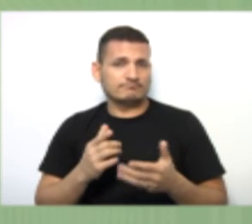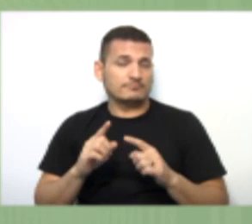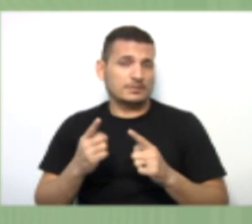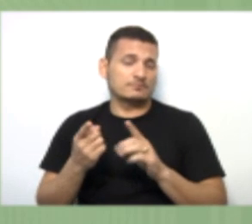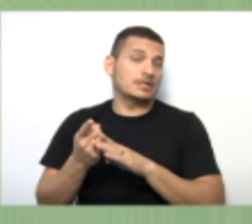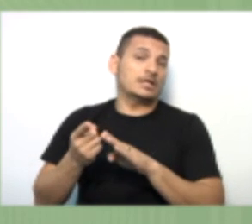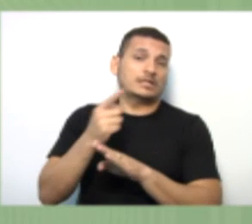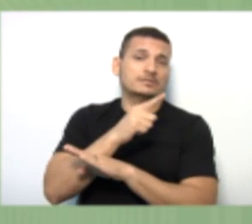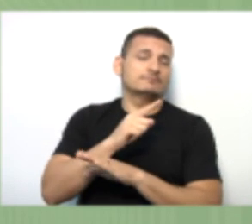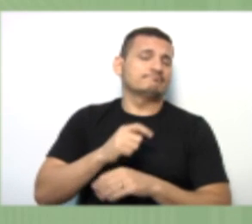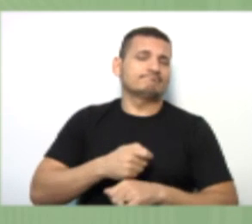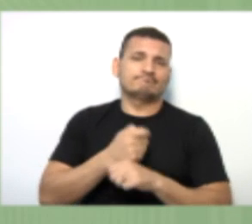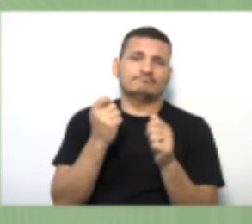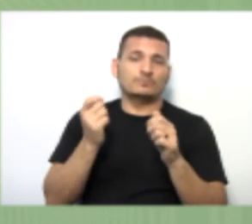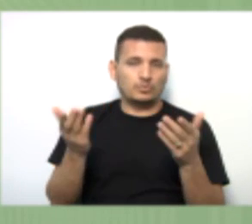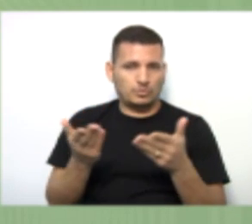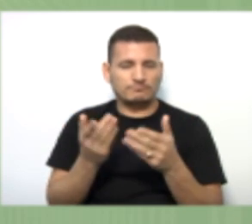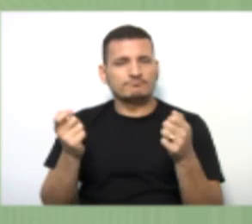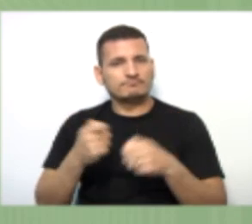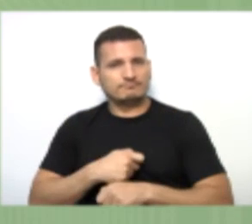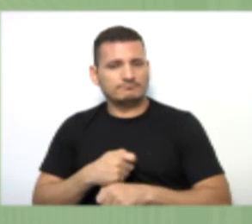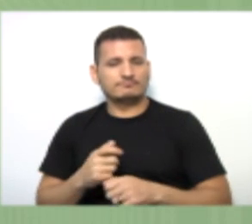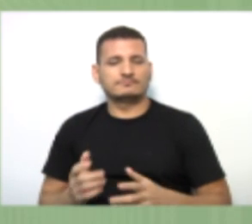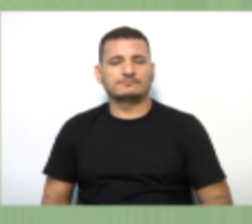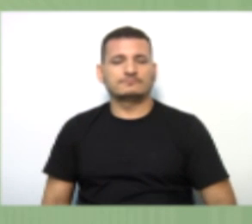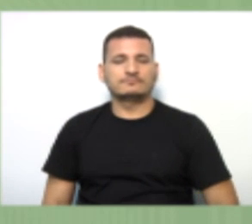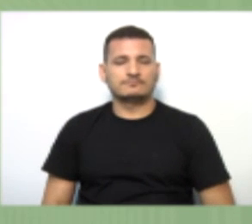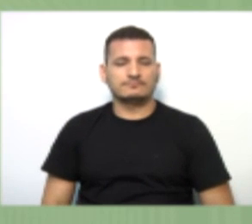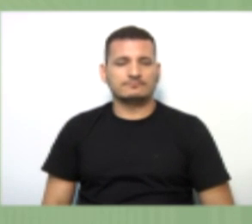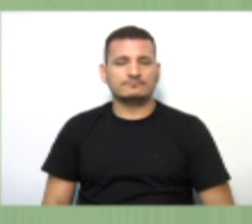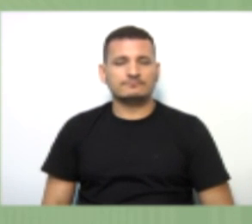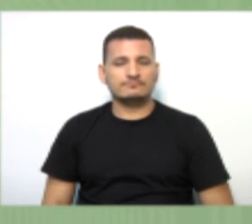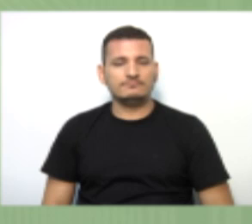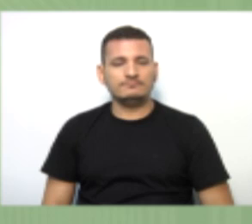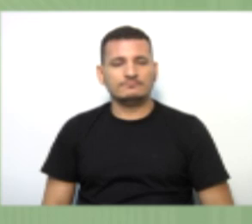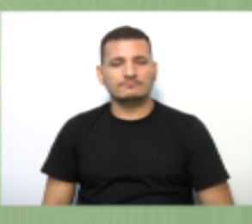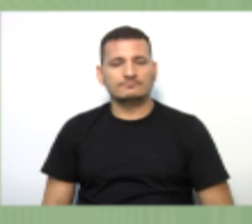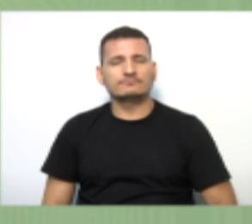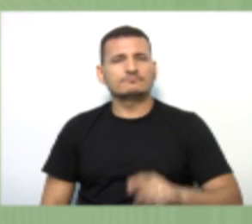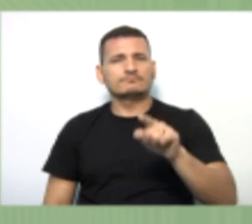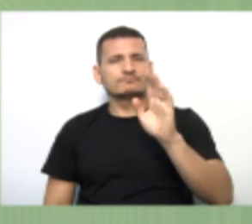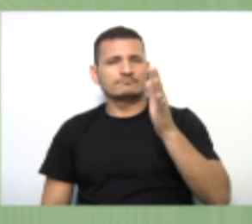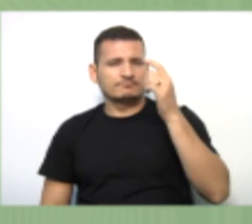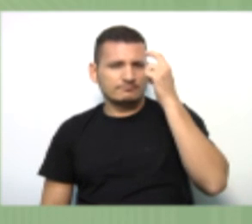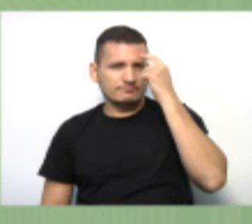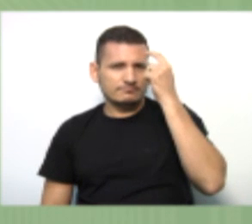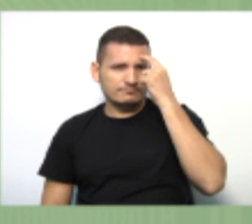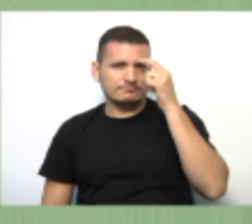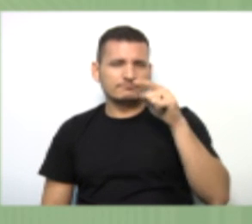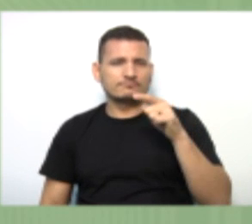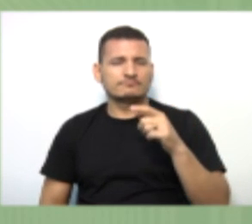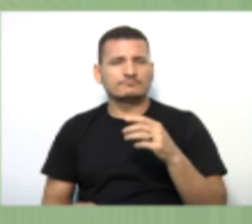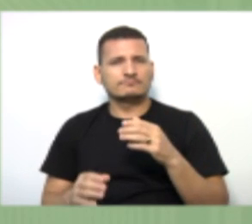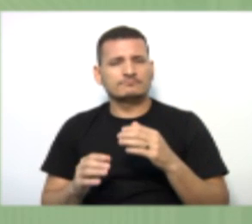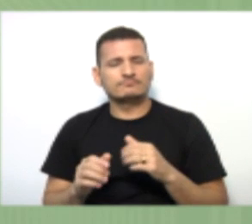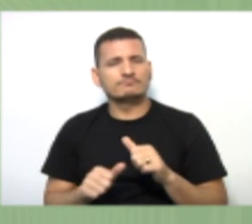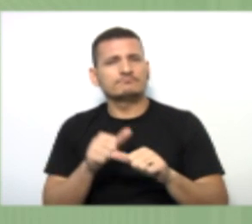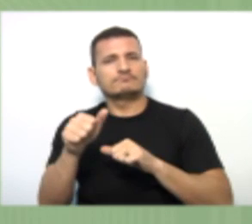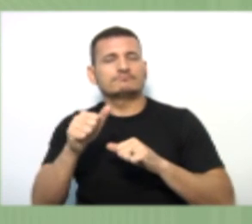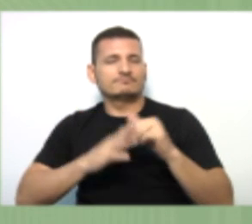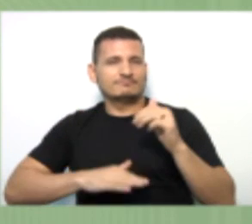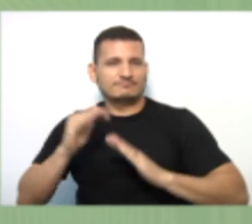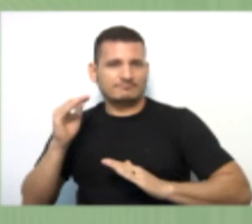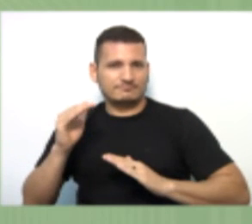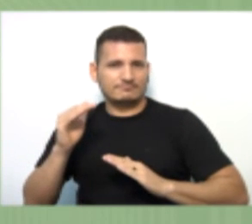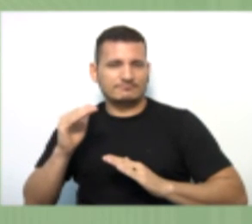antes eram impossíveis aos olhos humanos, tá bom? E você já se pensou em se tornar um